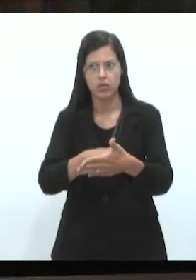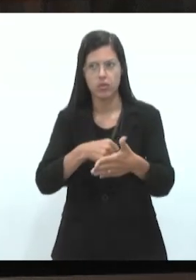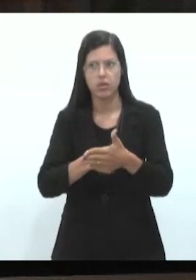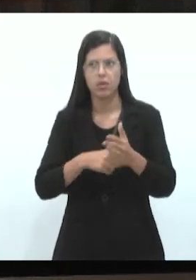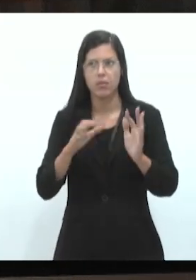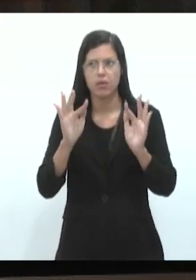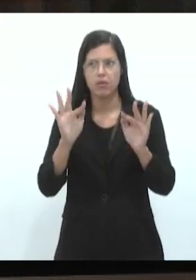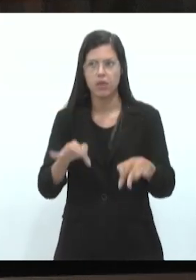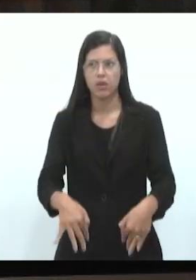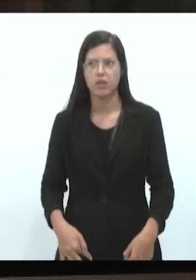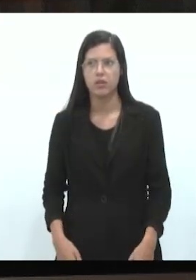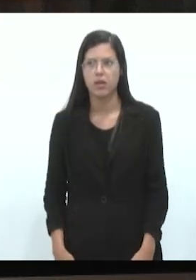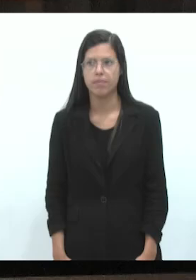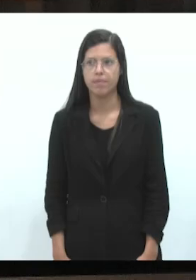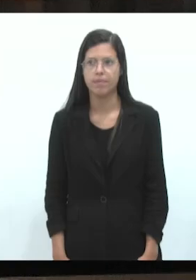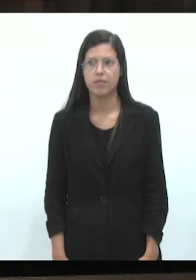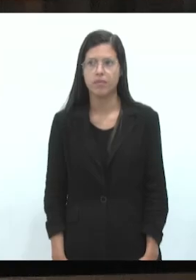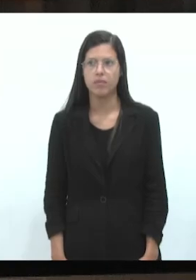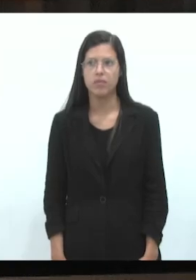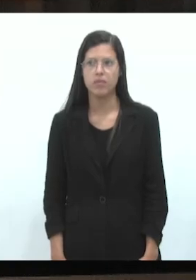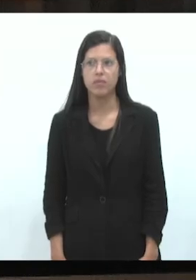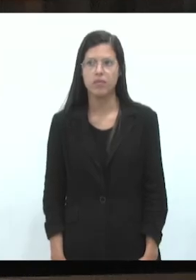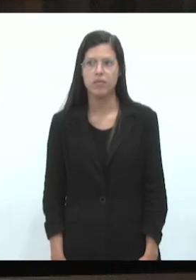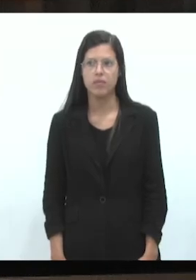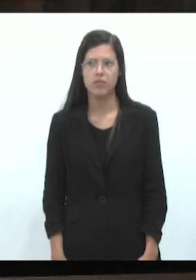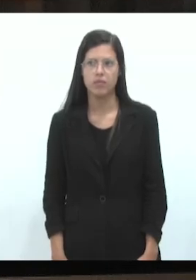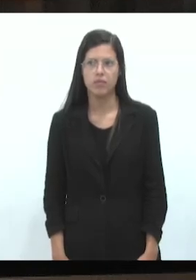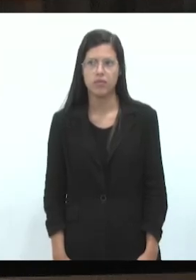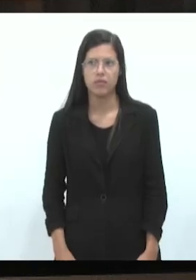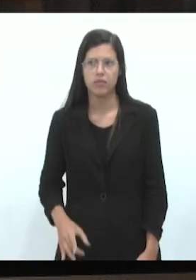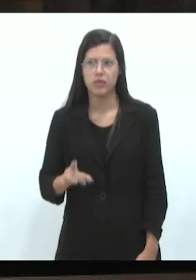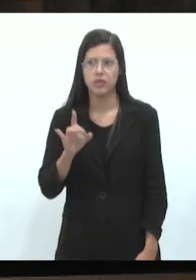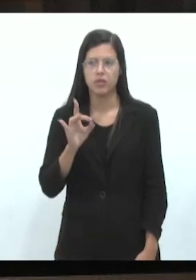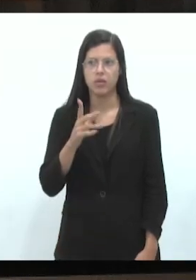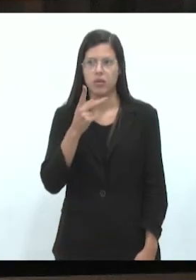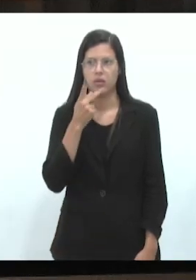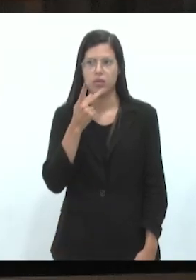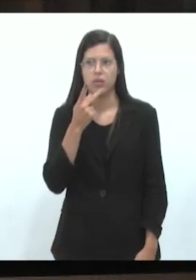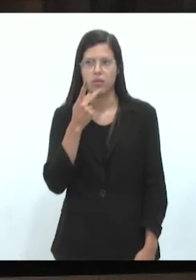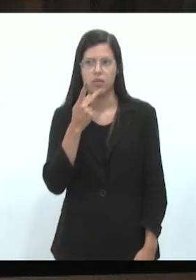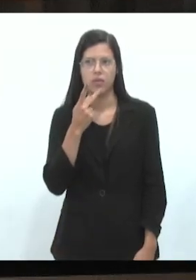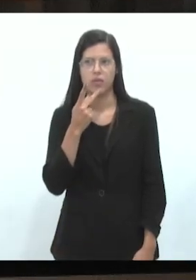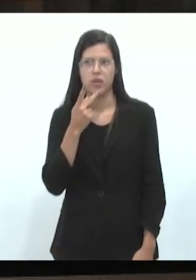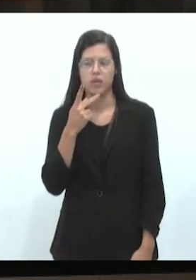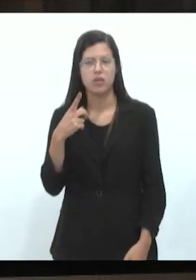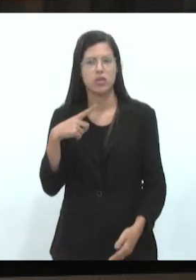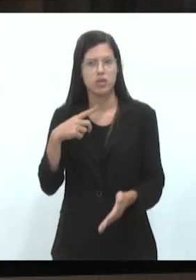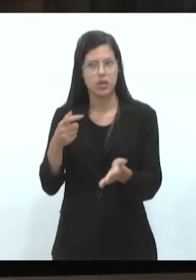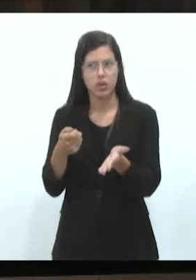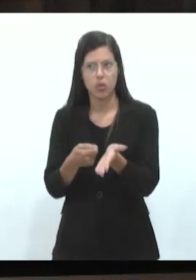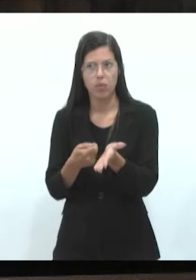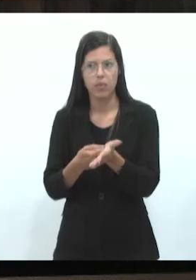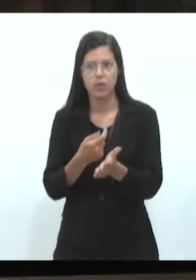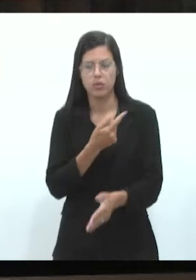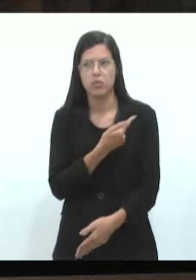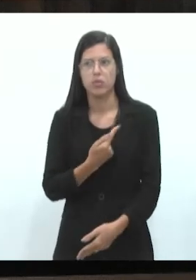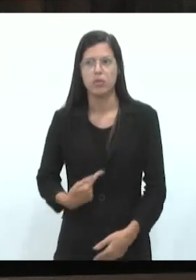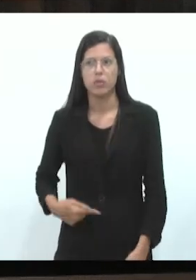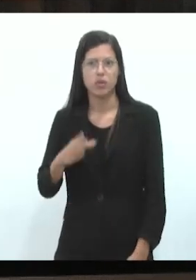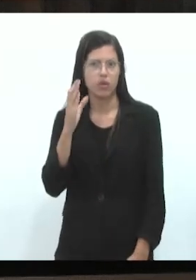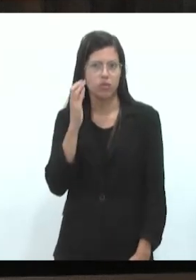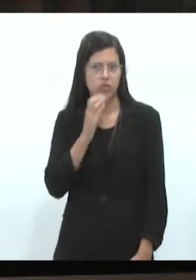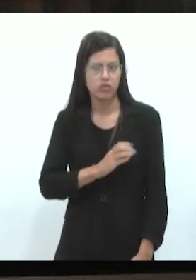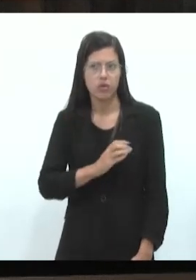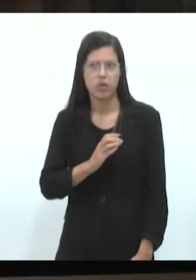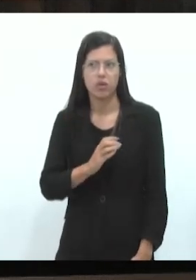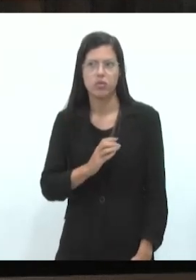terminar, presidenta, que eu acho que eu já falei demais, só queria reforçar aqui que a gente tem cobrado do governador Cláudio Castro, o governador